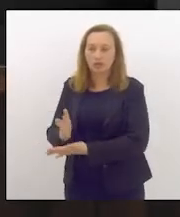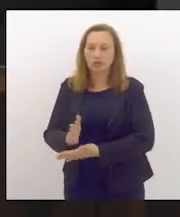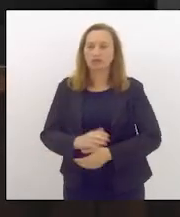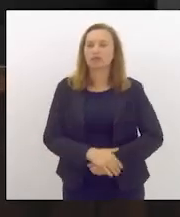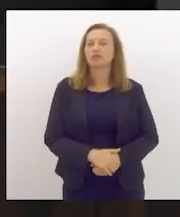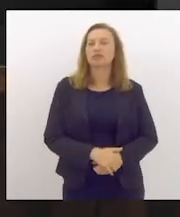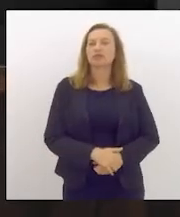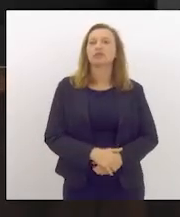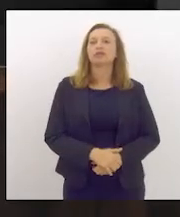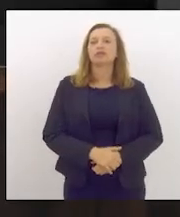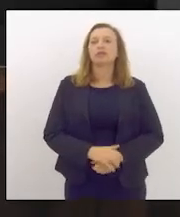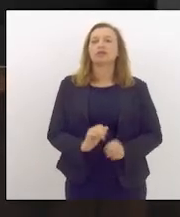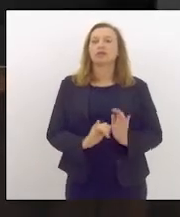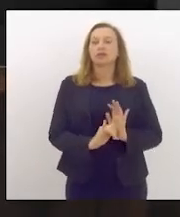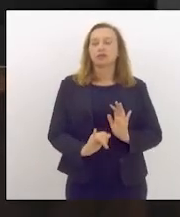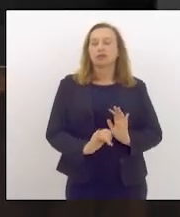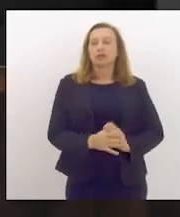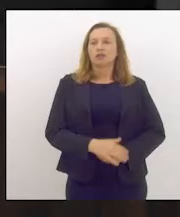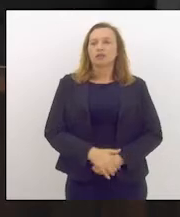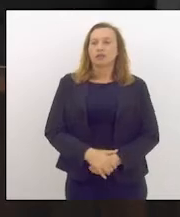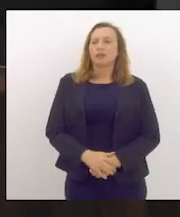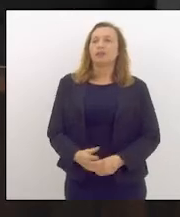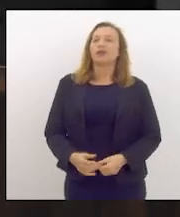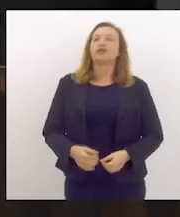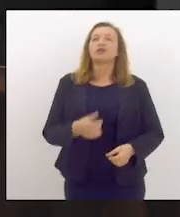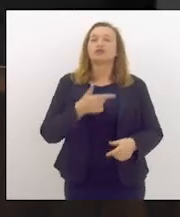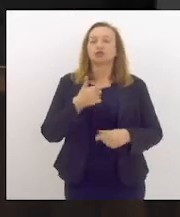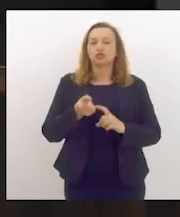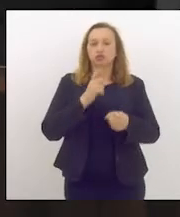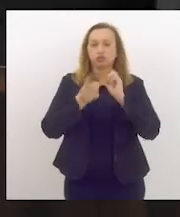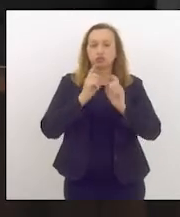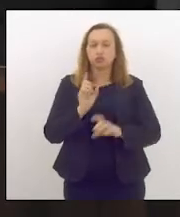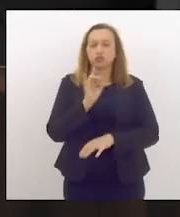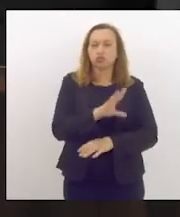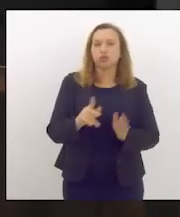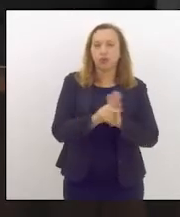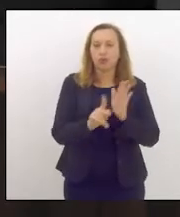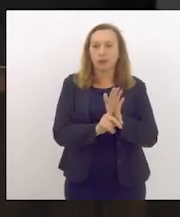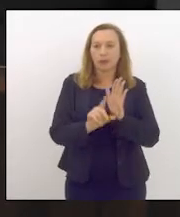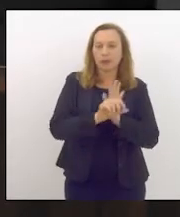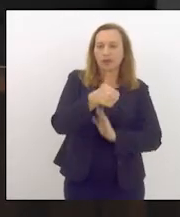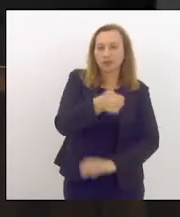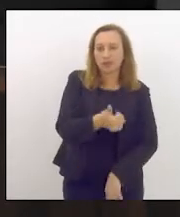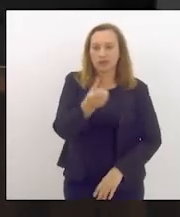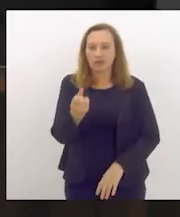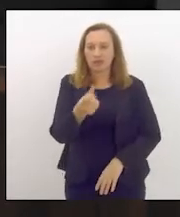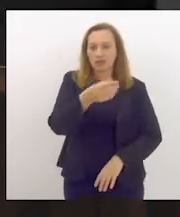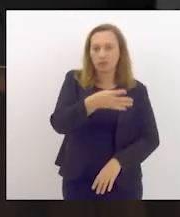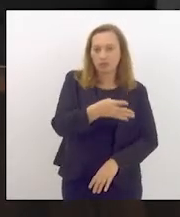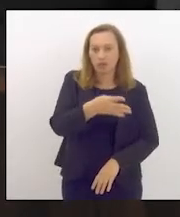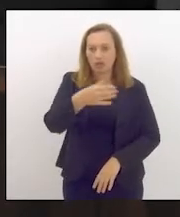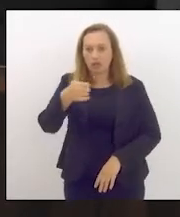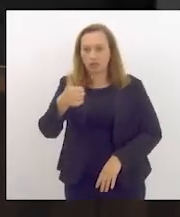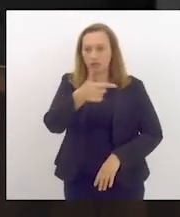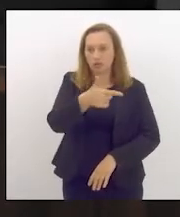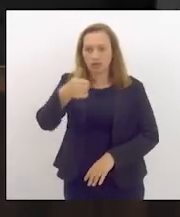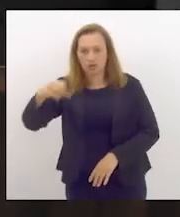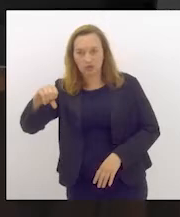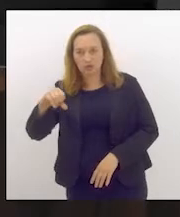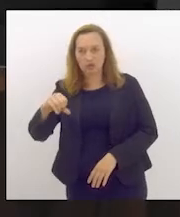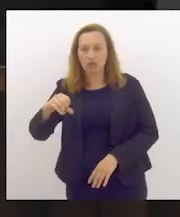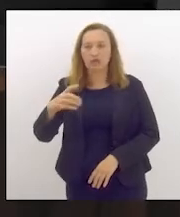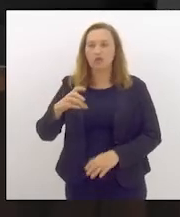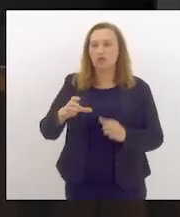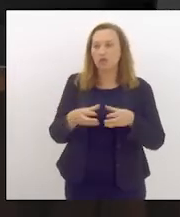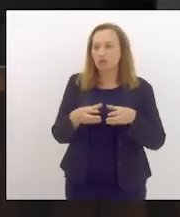aprovada vai à publicação e em regime de urgência em discussão única projeto de lei 1641 de 19 de autoria da